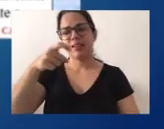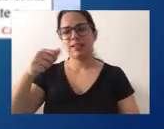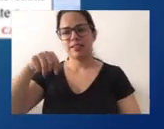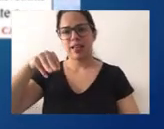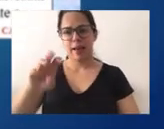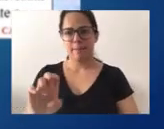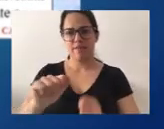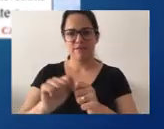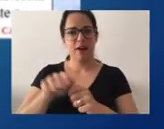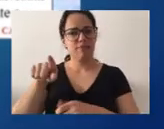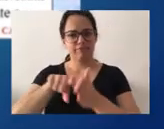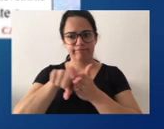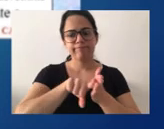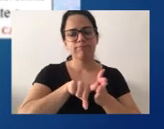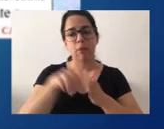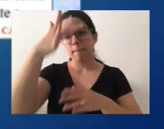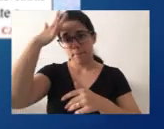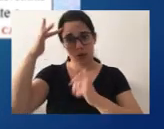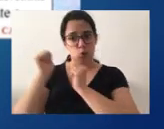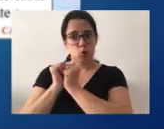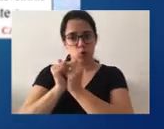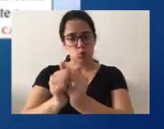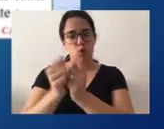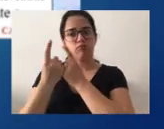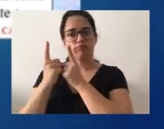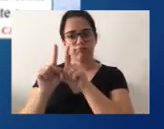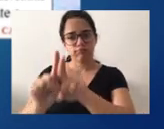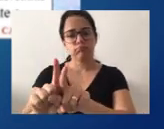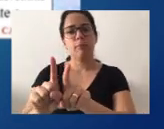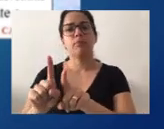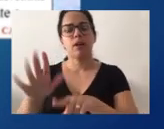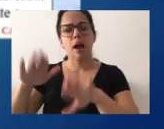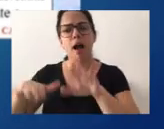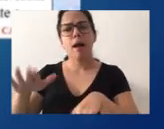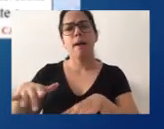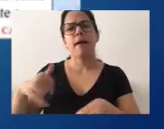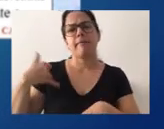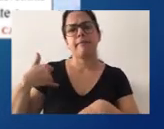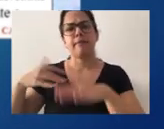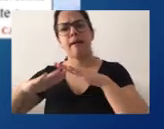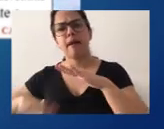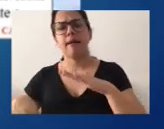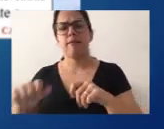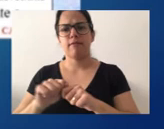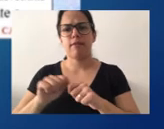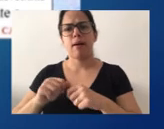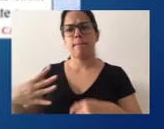ionizantes, né? E os acompanhantes dos pacientes, às vezes são menores de idade, né, que precisam do